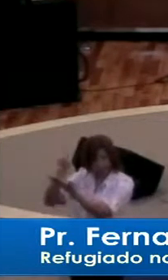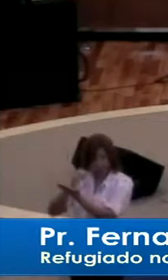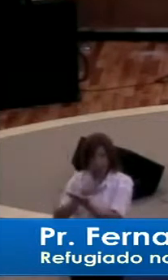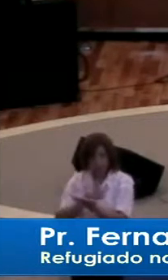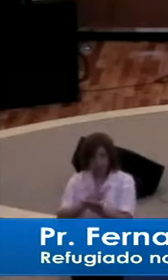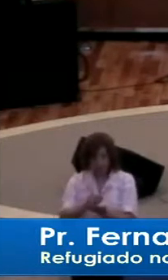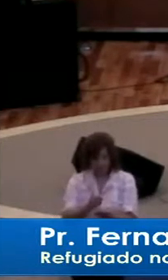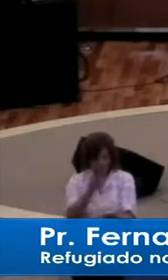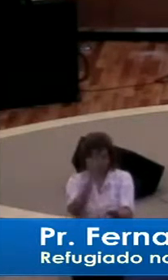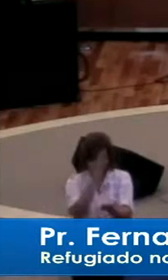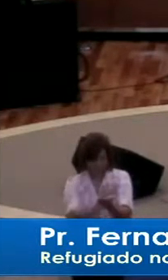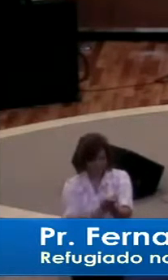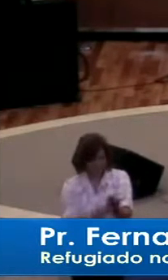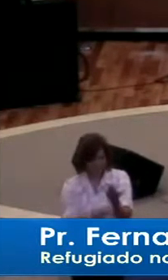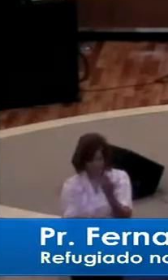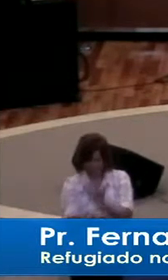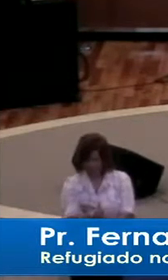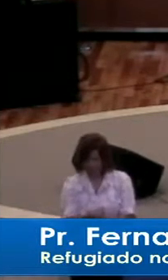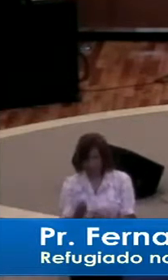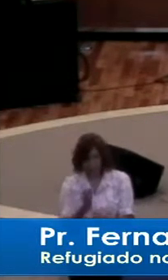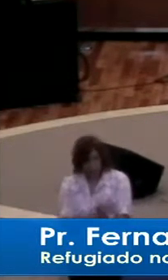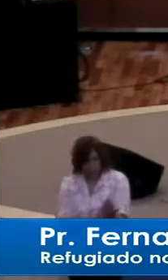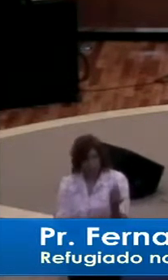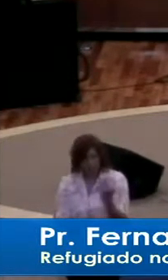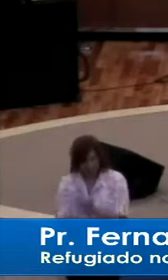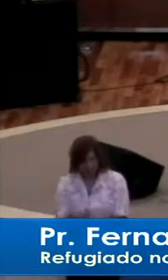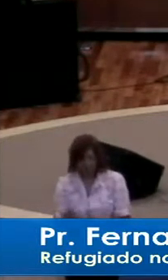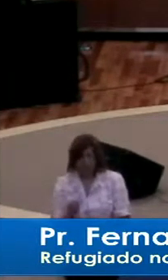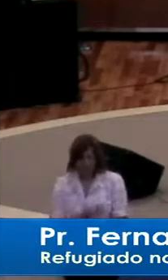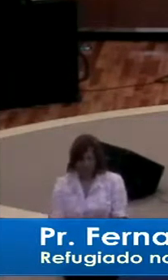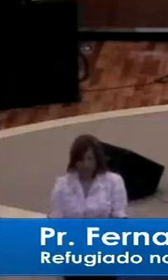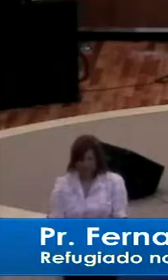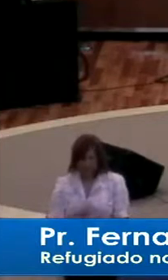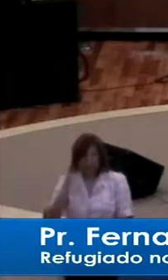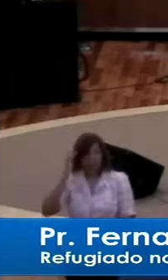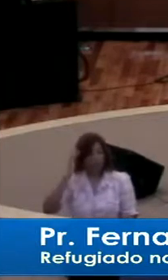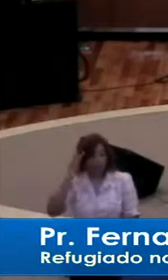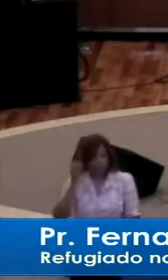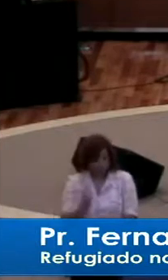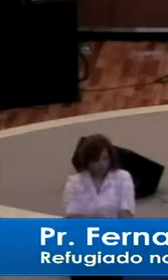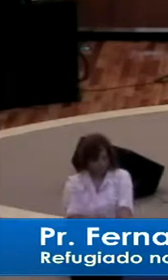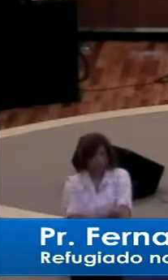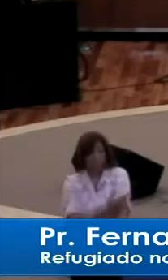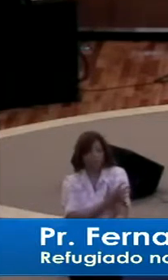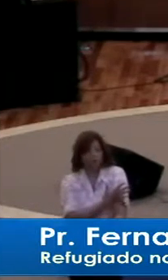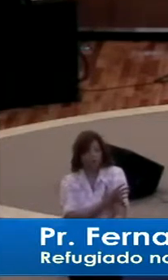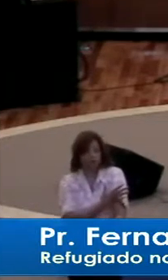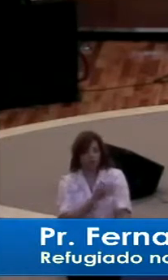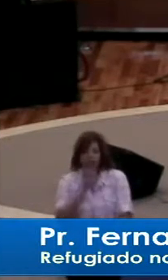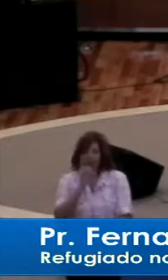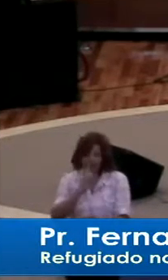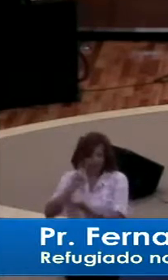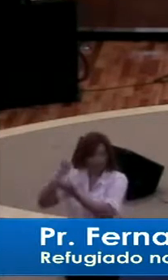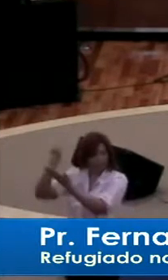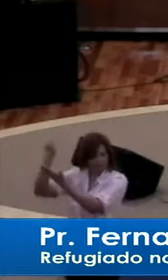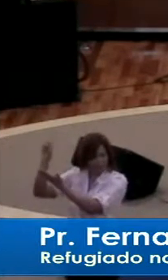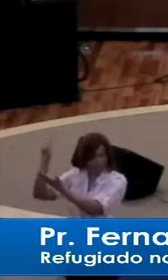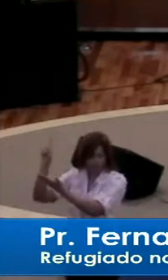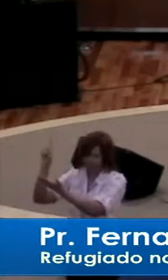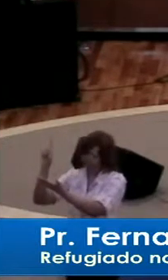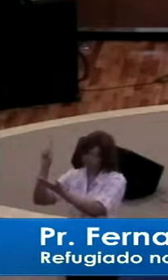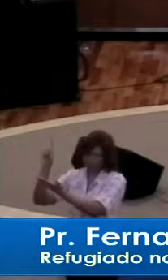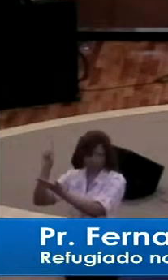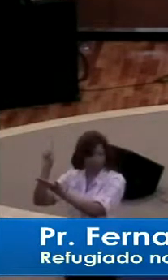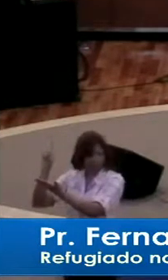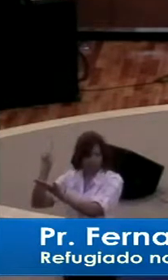se mutilar, para ver que com isso talvez emocionasse o Deus dele. E Elias, aproveitando a situação, começa a ironizar,